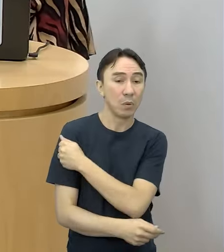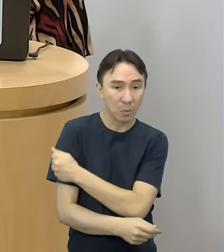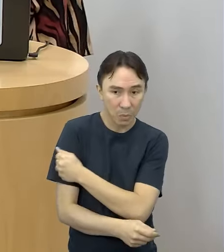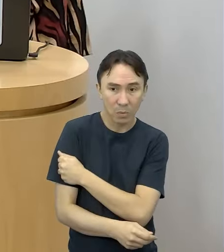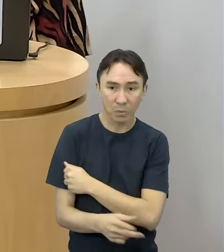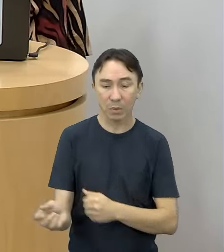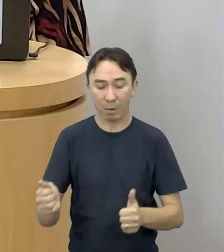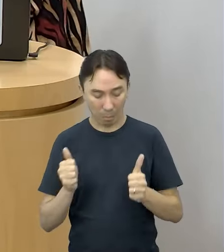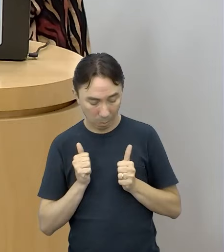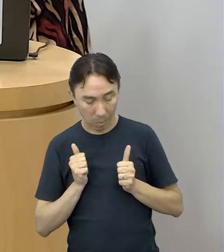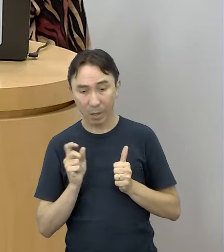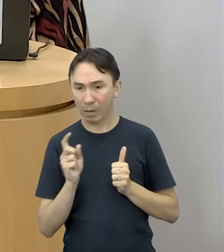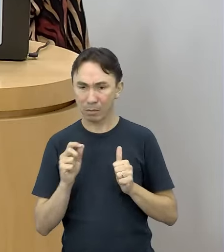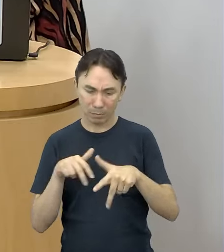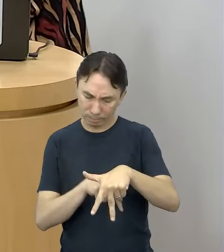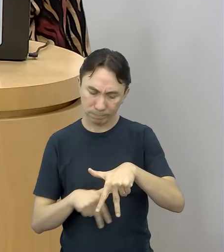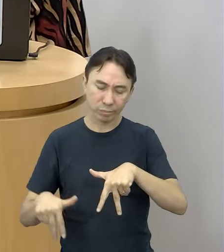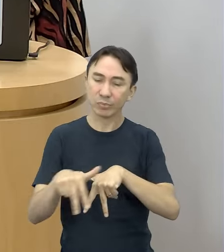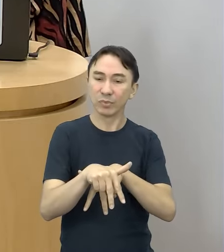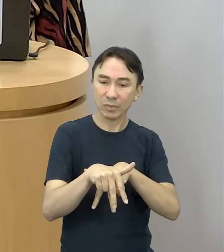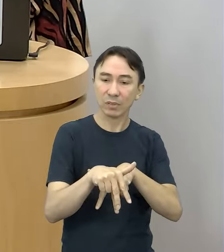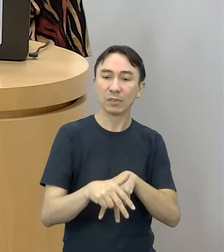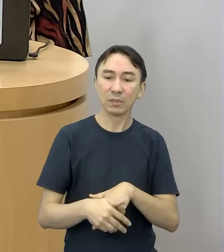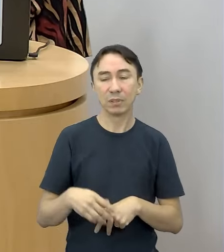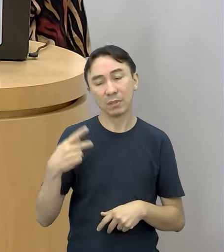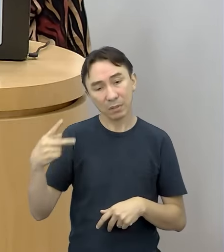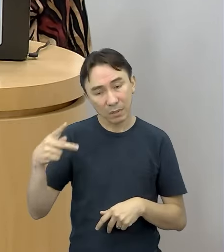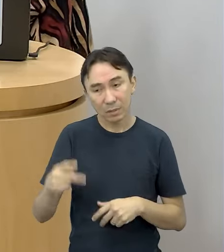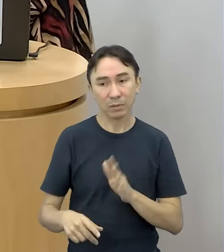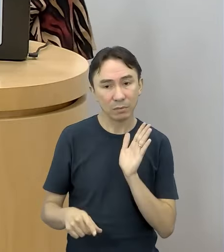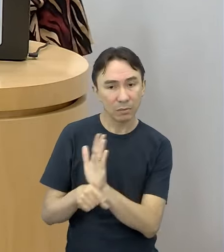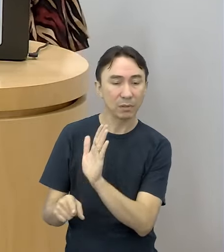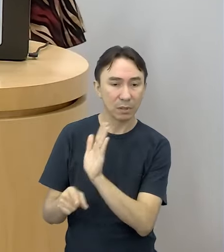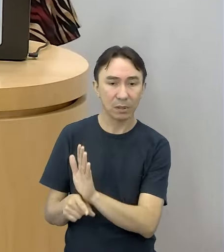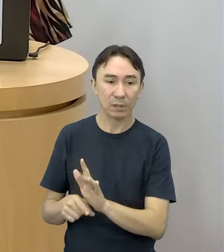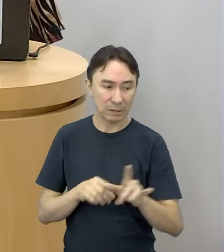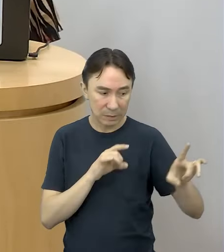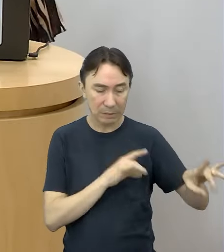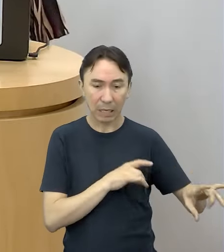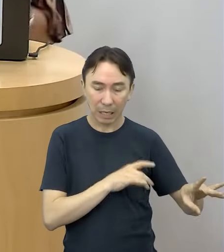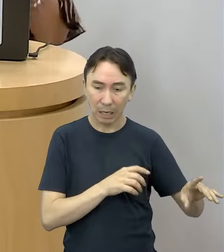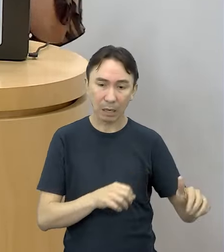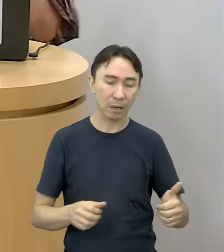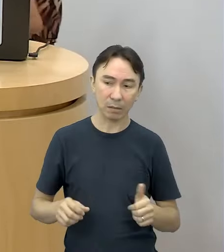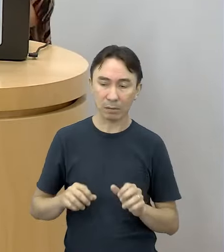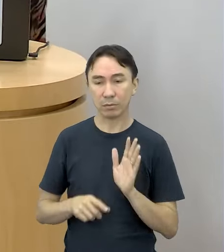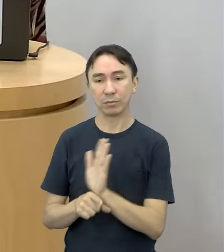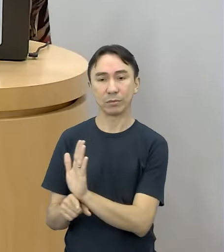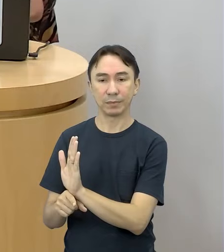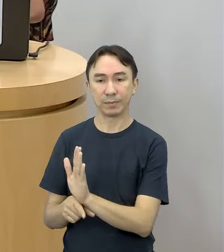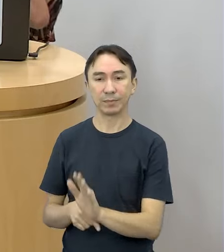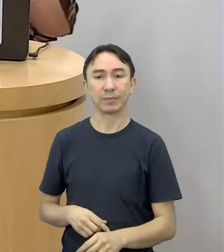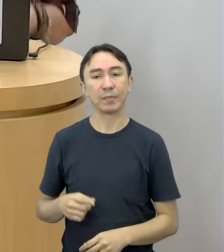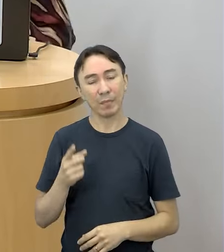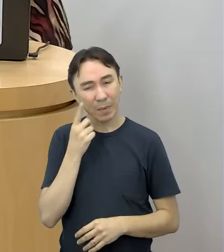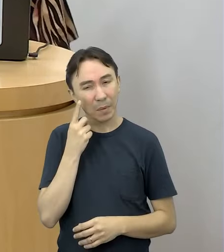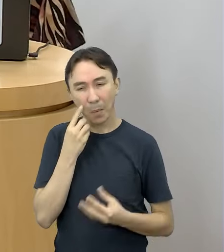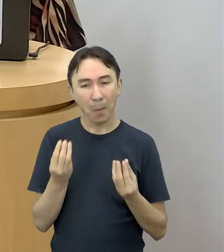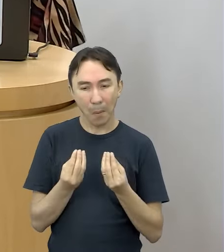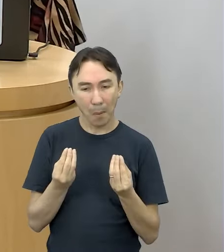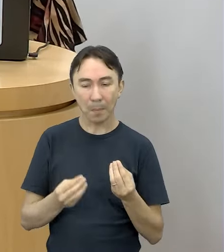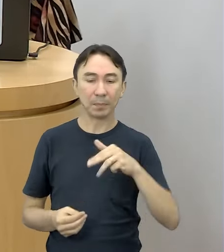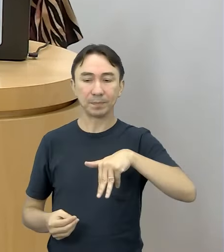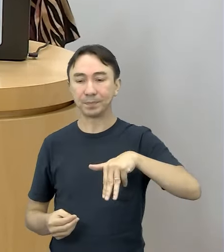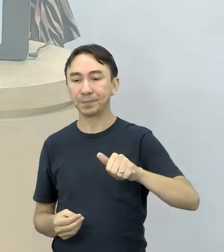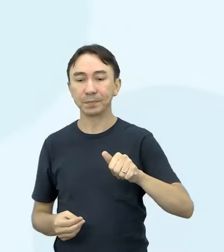ele é meio que garantido pelas metodologias ativas. Exatamente, Bruno. Vamos ver como que isso aparece exatamente no mapa, né?